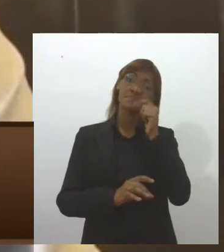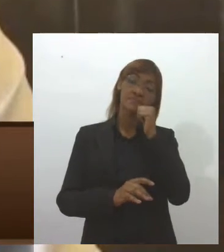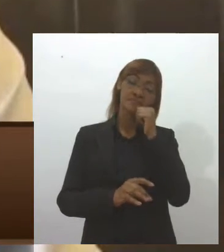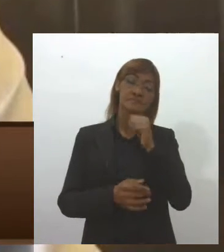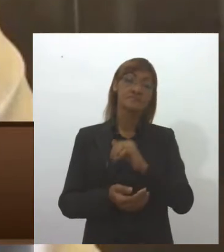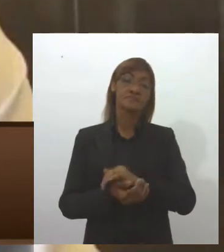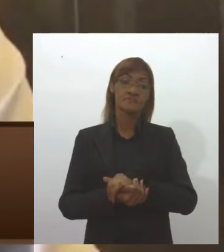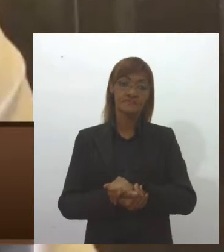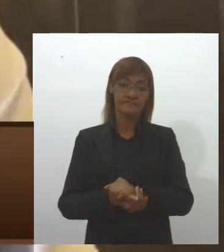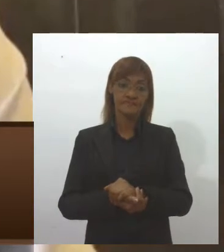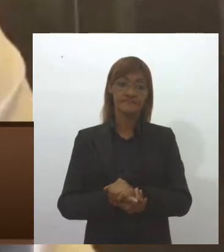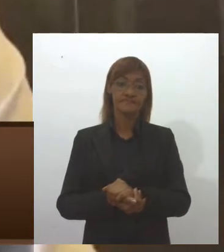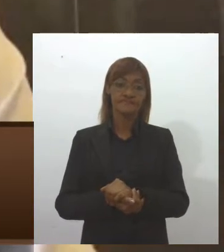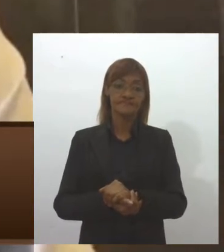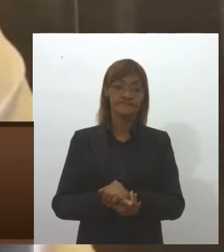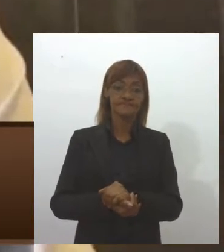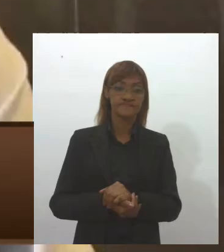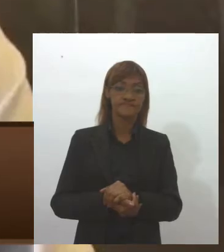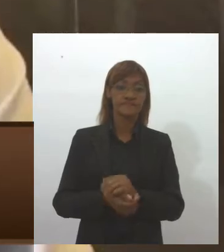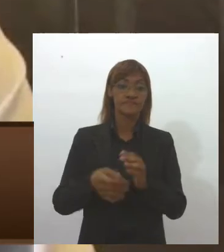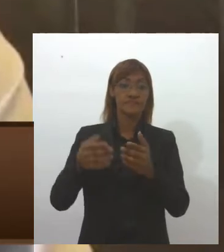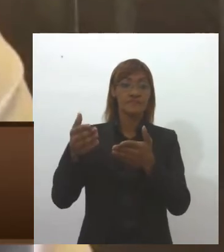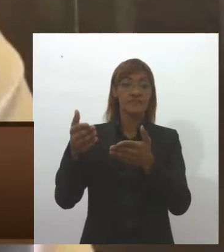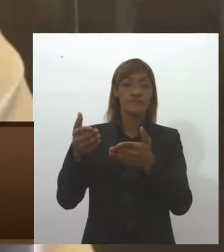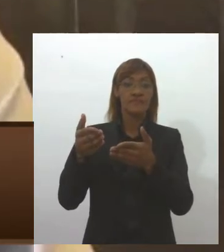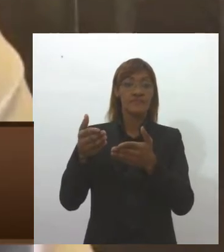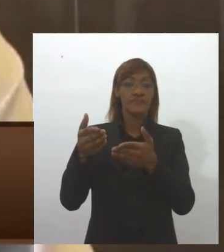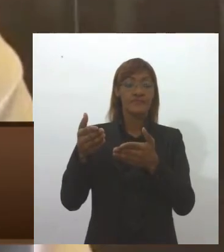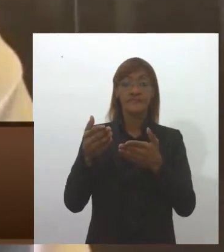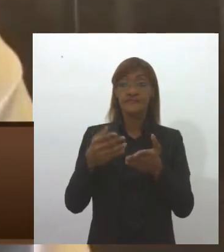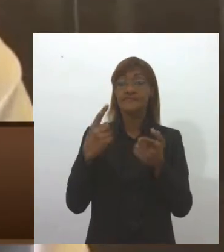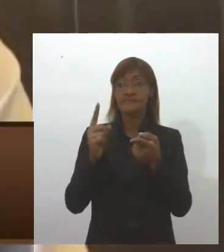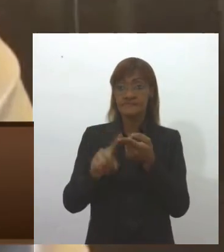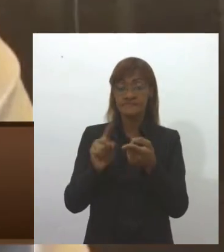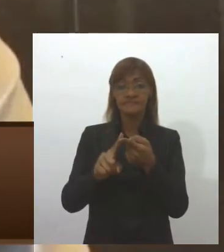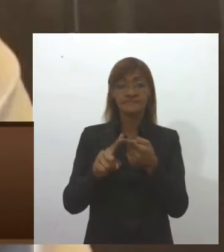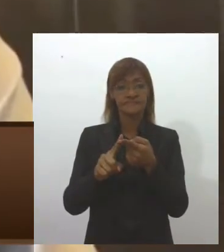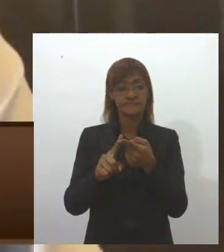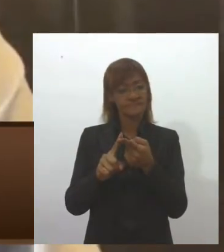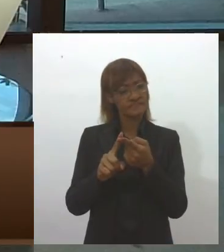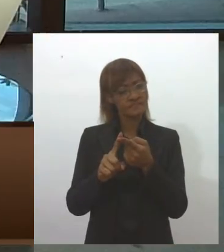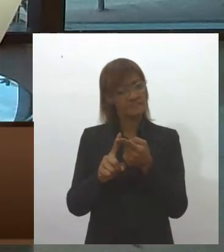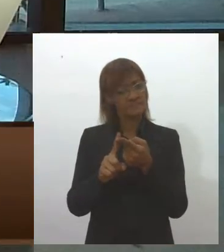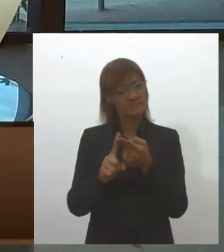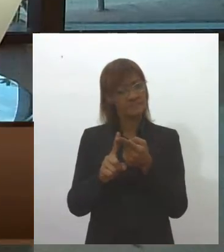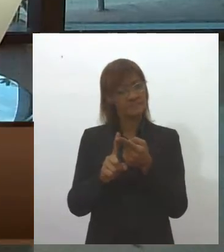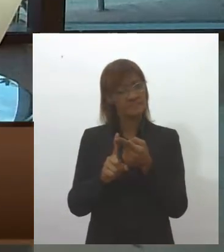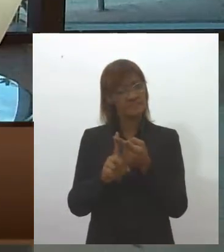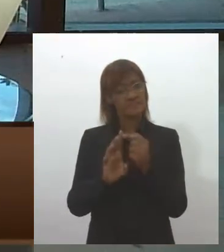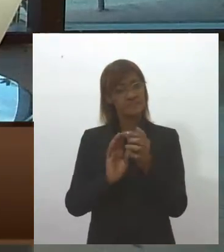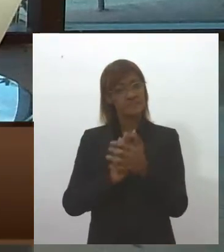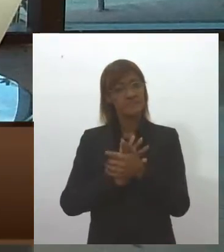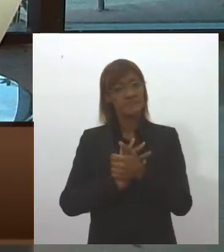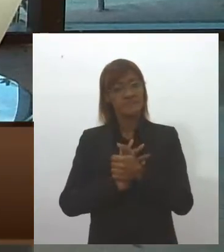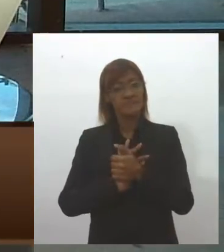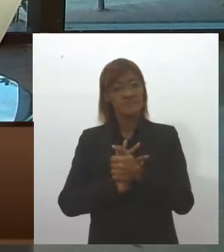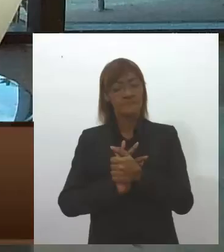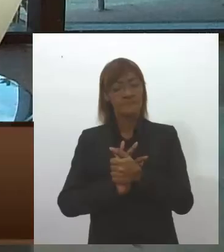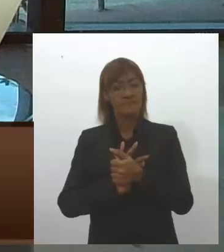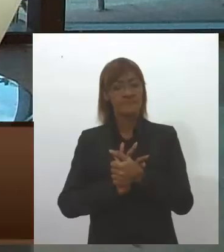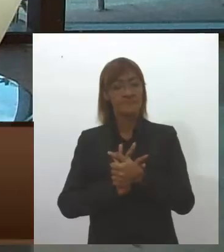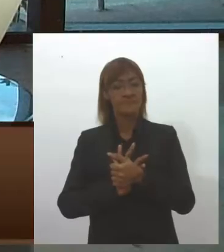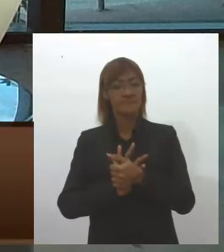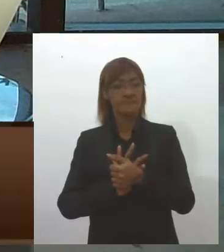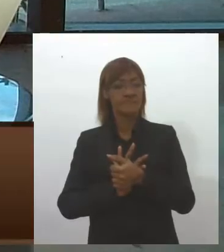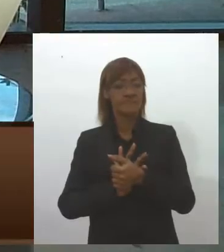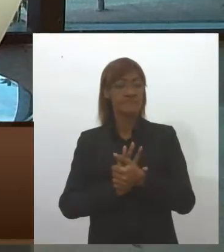Aracaju, verba para captação de eventos também. A gente vai sair daí. Aproveita, já destrincha ele para a gente, secretário. Ô, presidente.